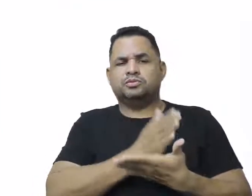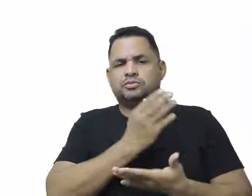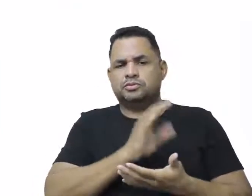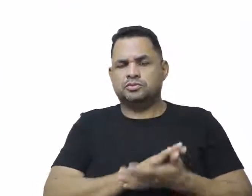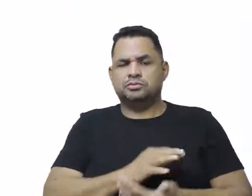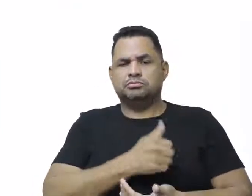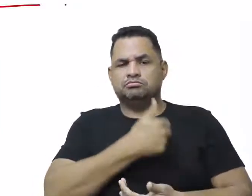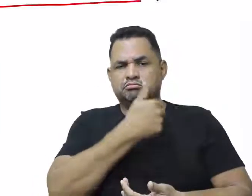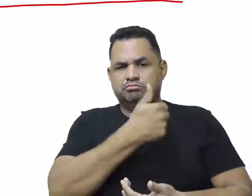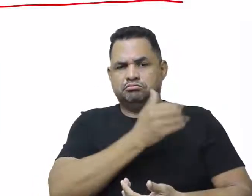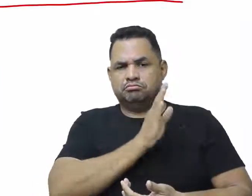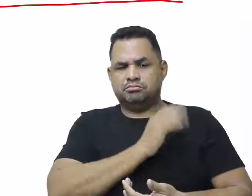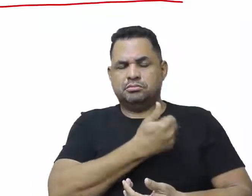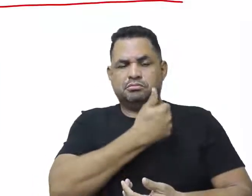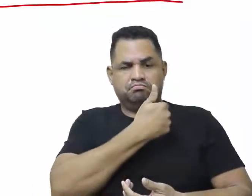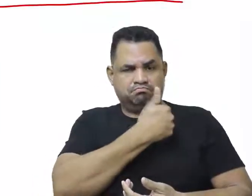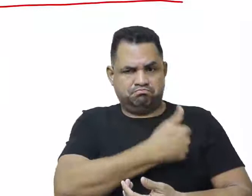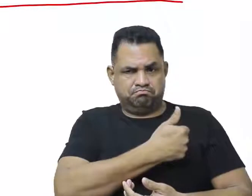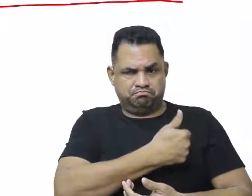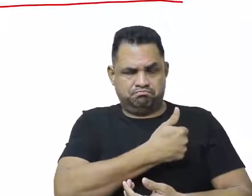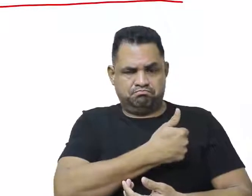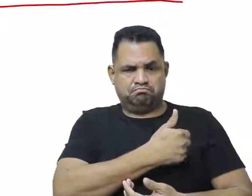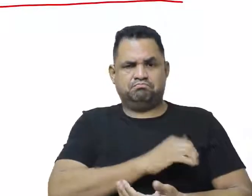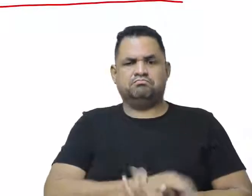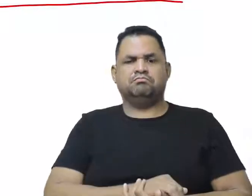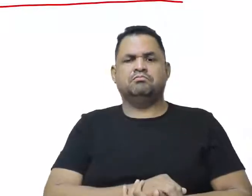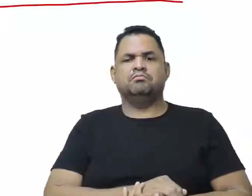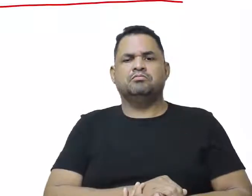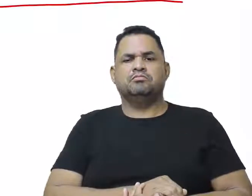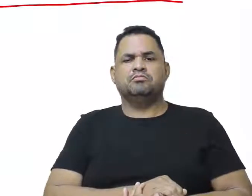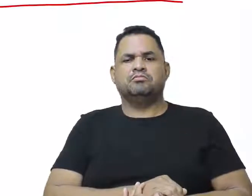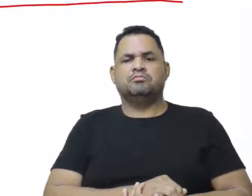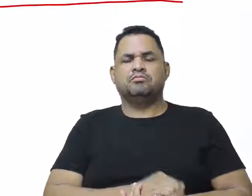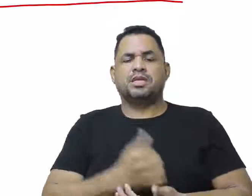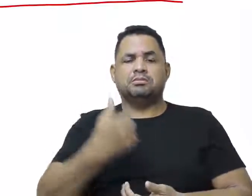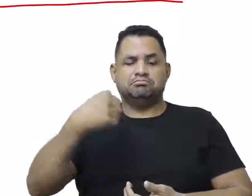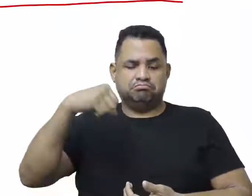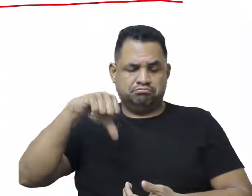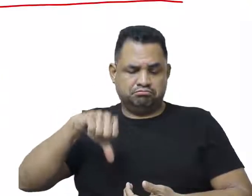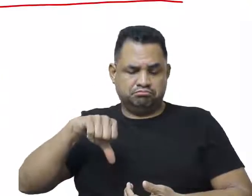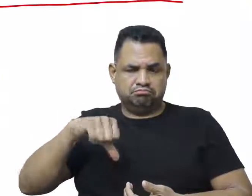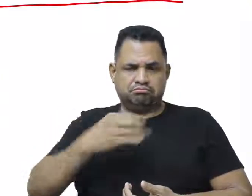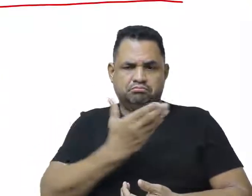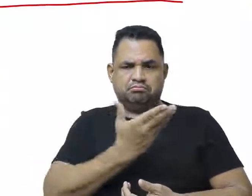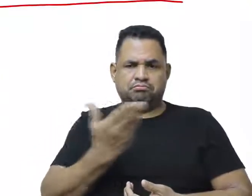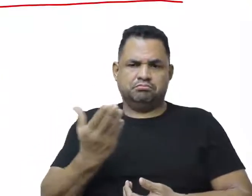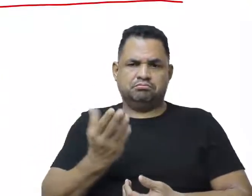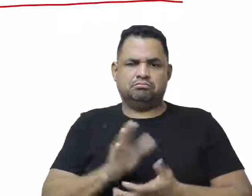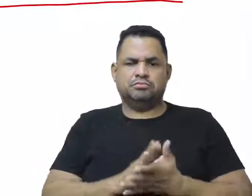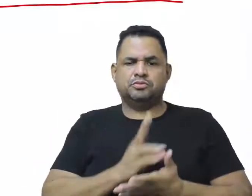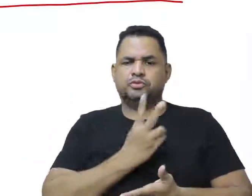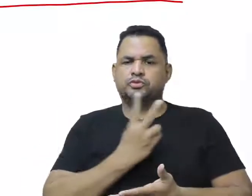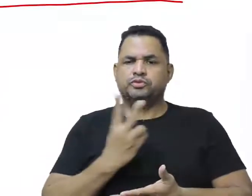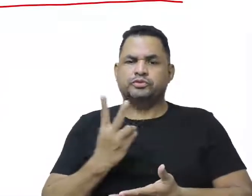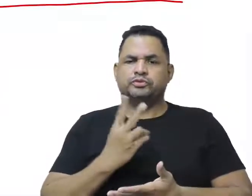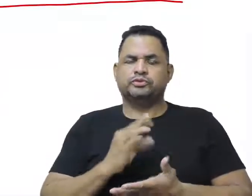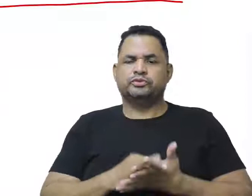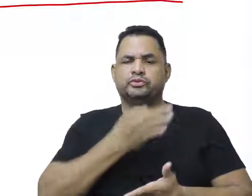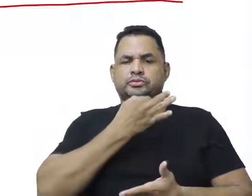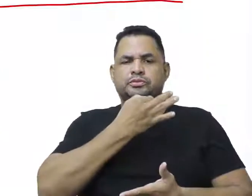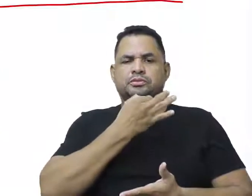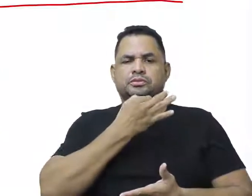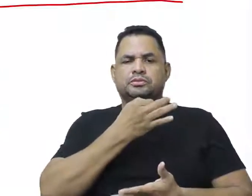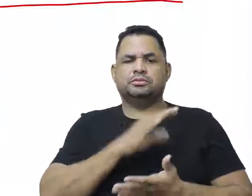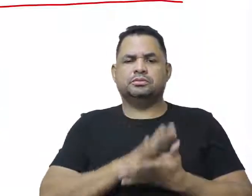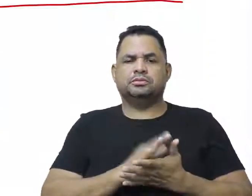posições tem a posição otimista e tem a posição pessimista tá em relação